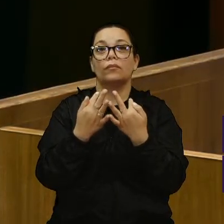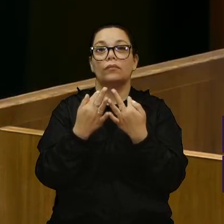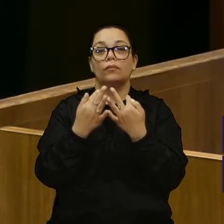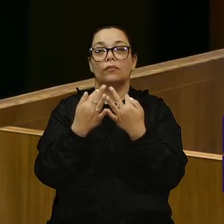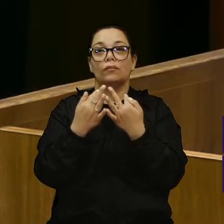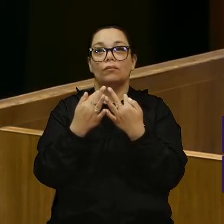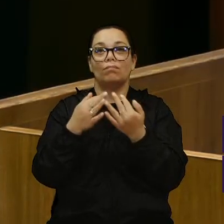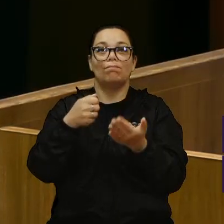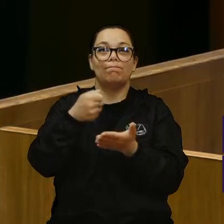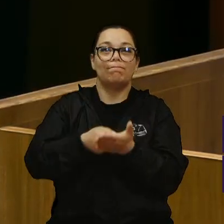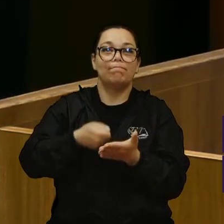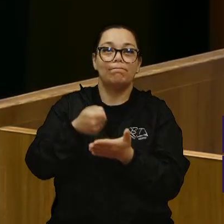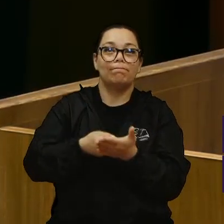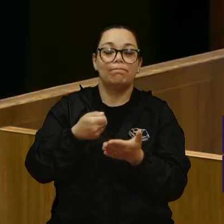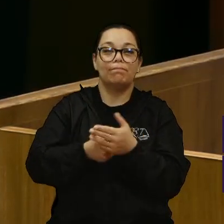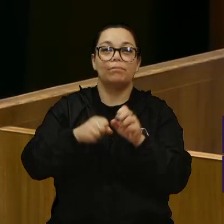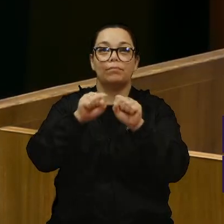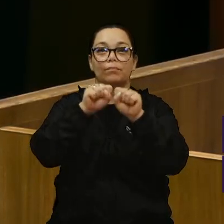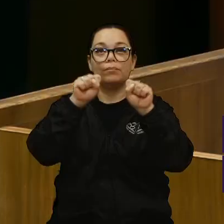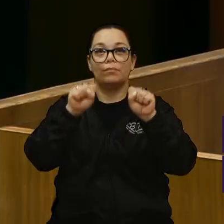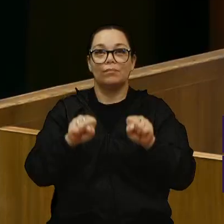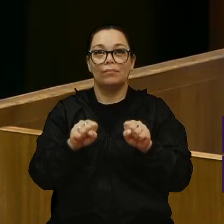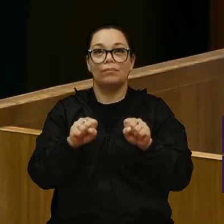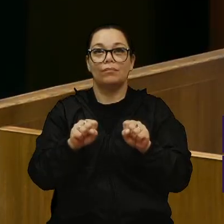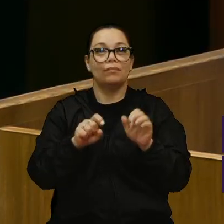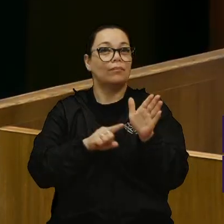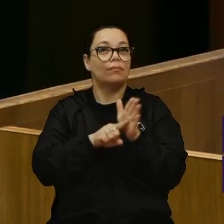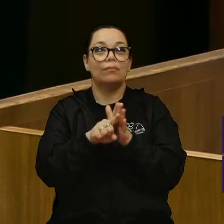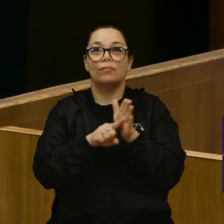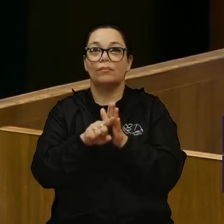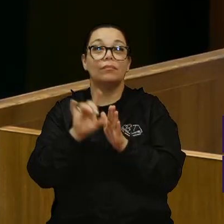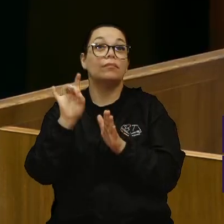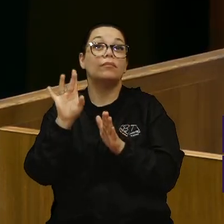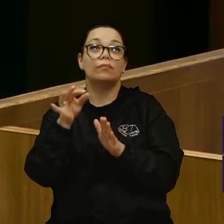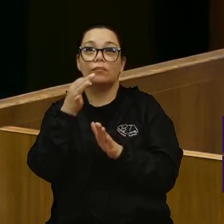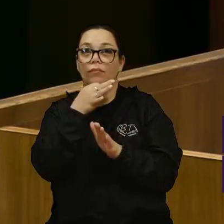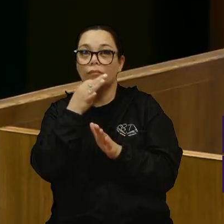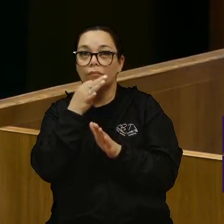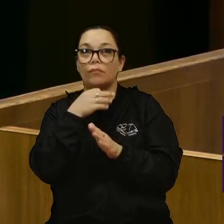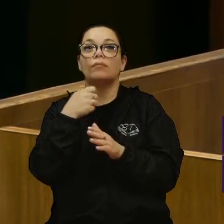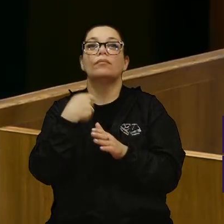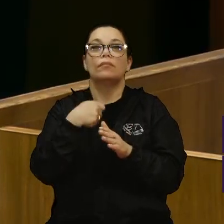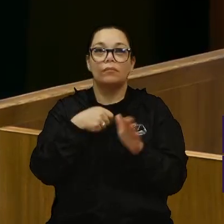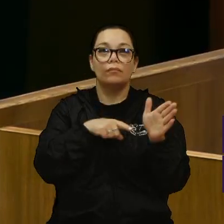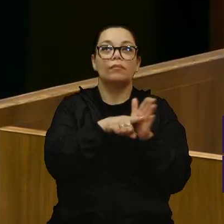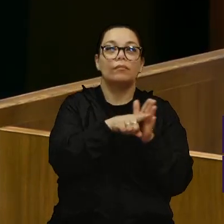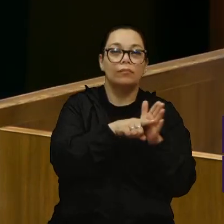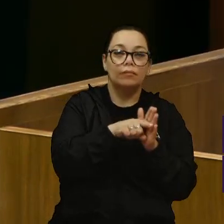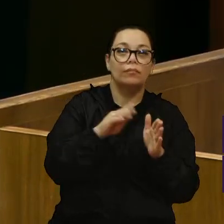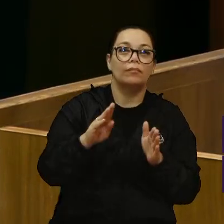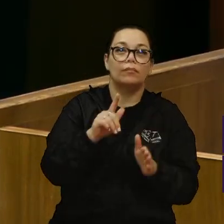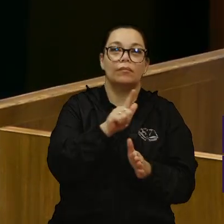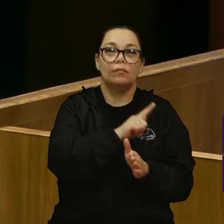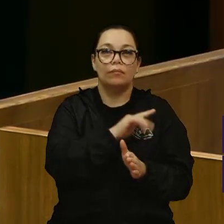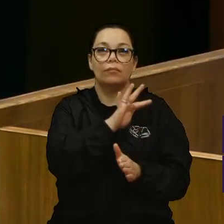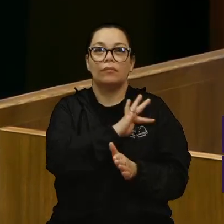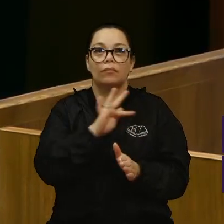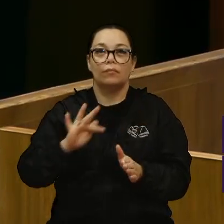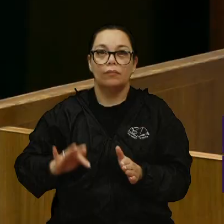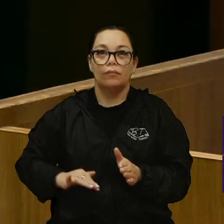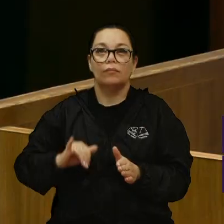resistem arduamente ao sistema, porque nós não pesquisamos só em Caxias, nós pesquisamos em Bento, Farroupilha,